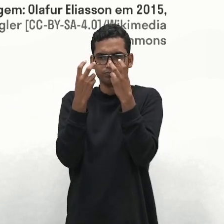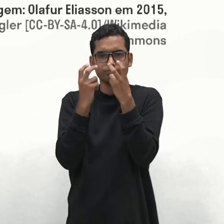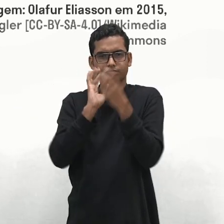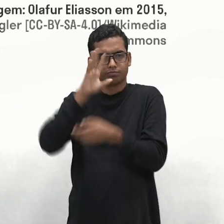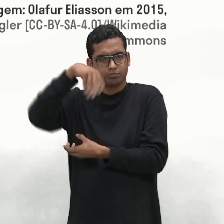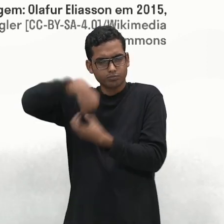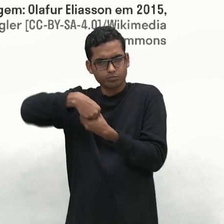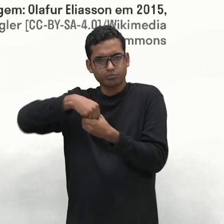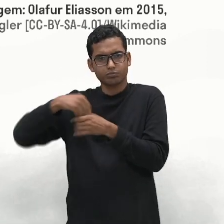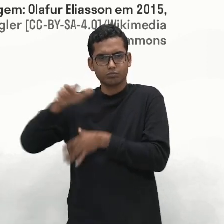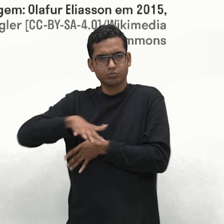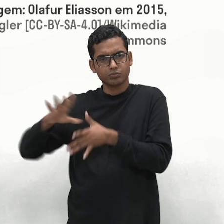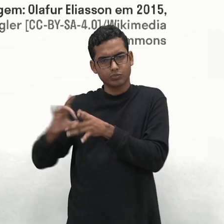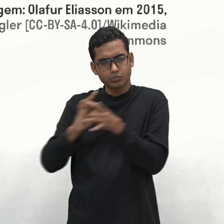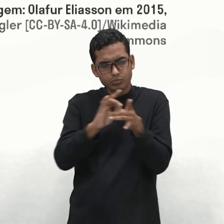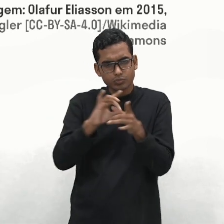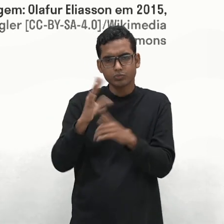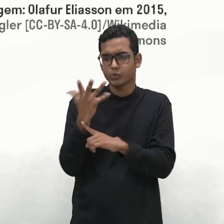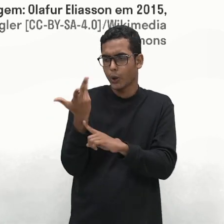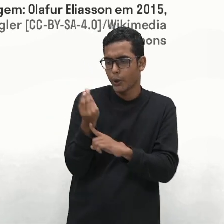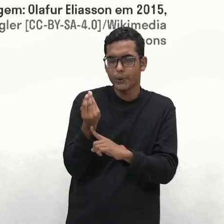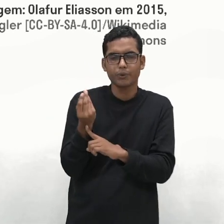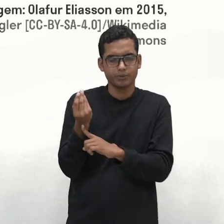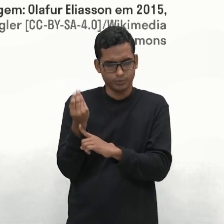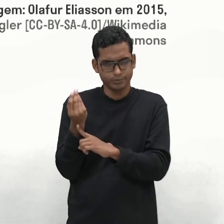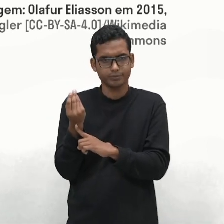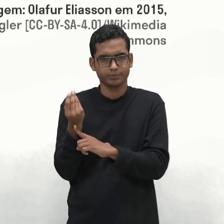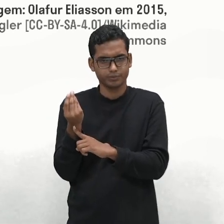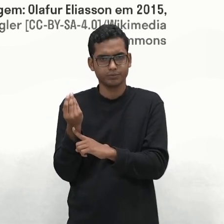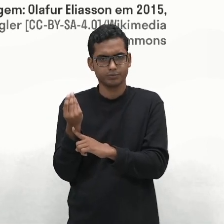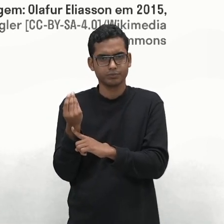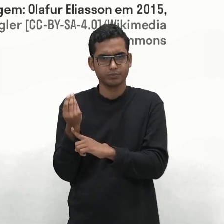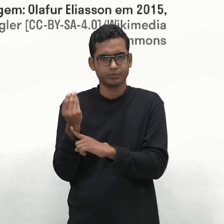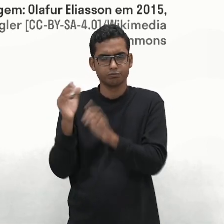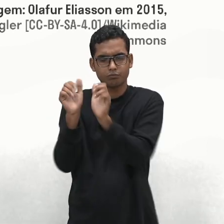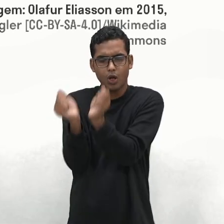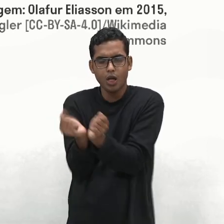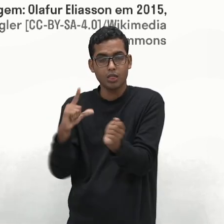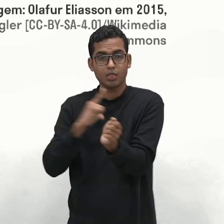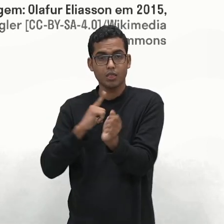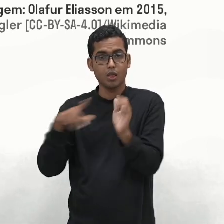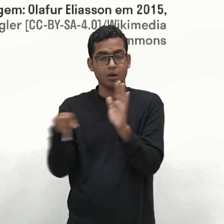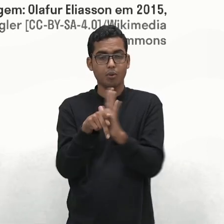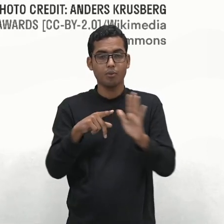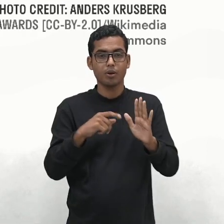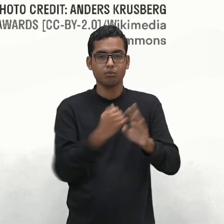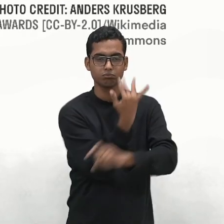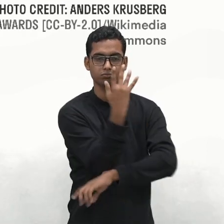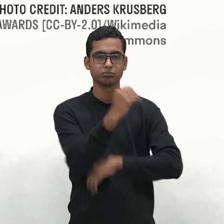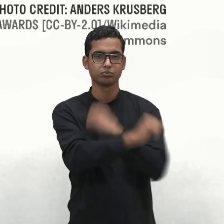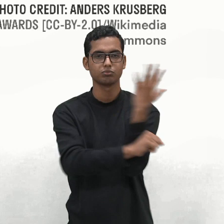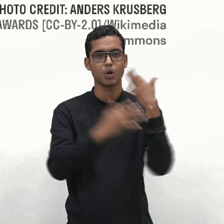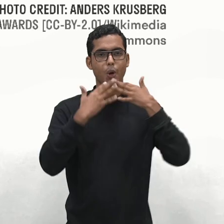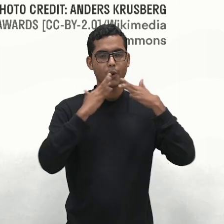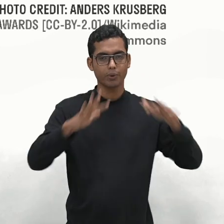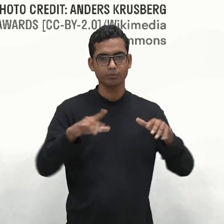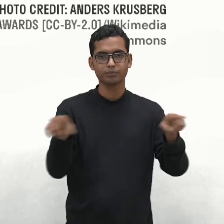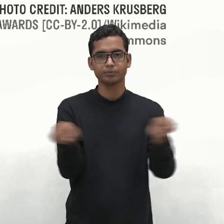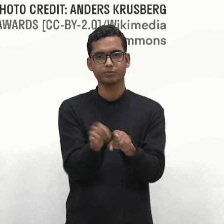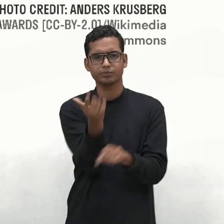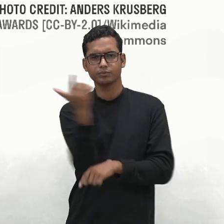da questão artística, né, que envolve a natureza. Vamos falar de um outro agora, que é a Jeanne,